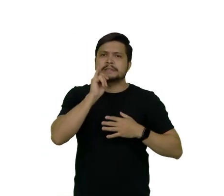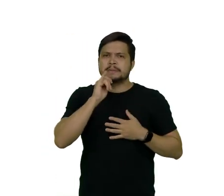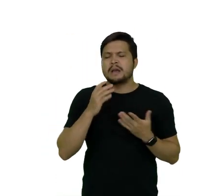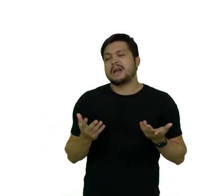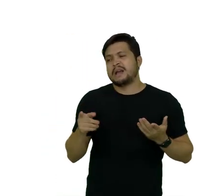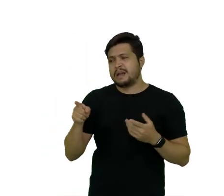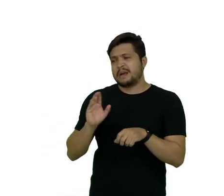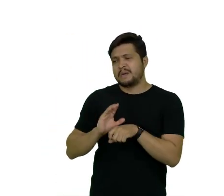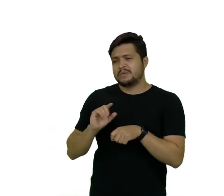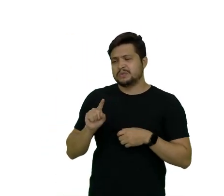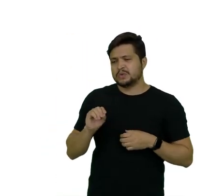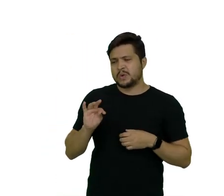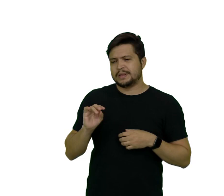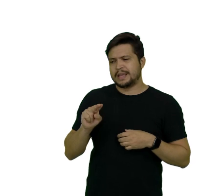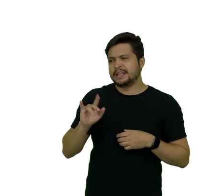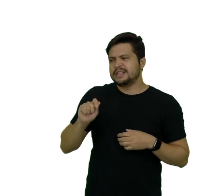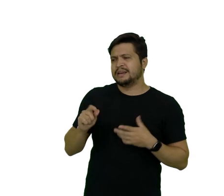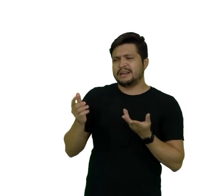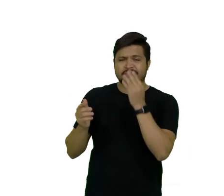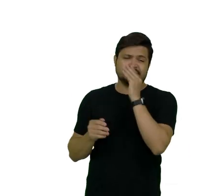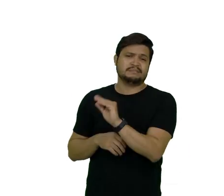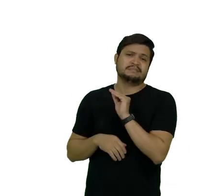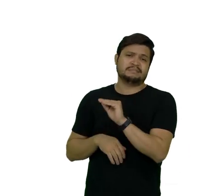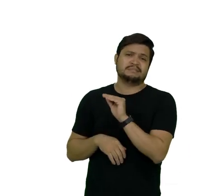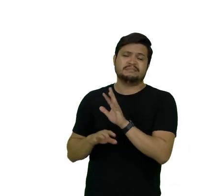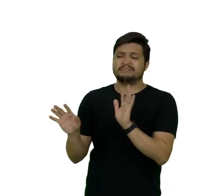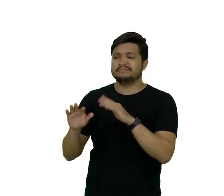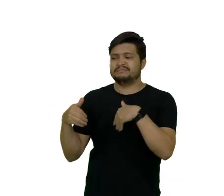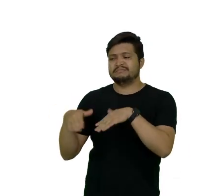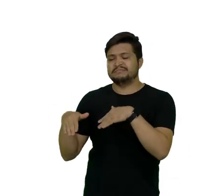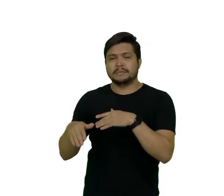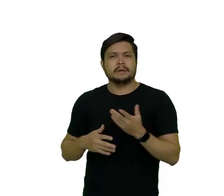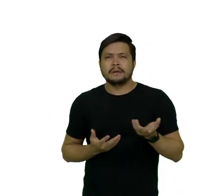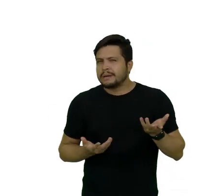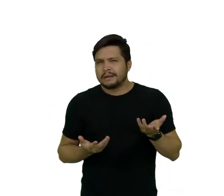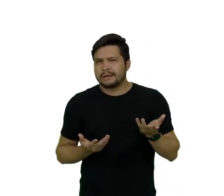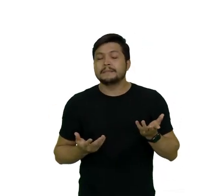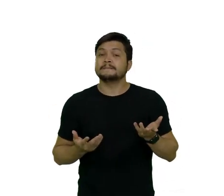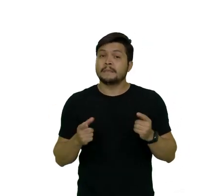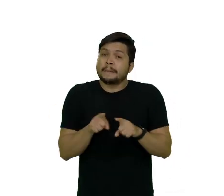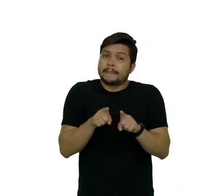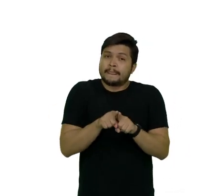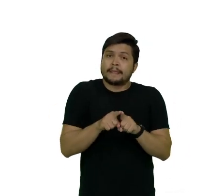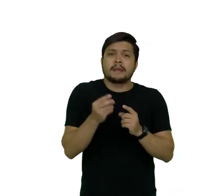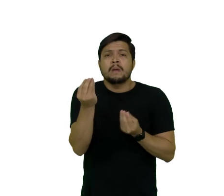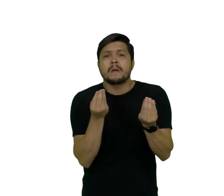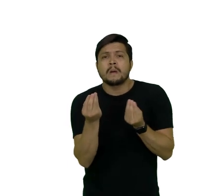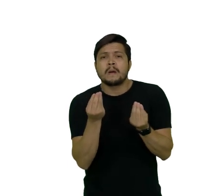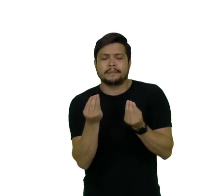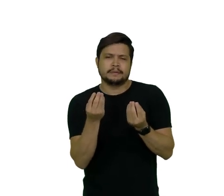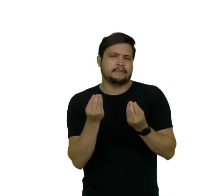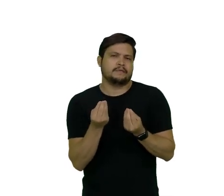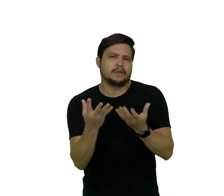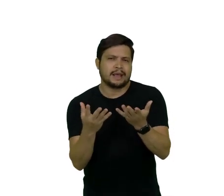diz, a zootecnia não está com nada, não vale nada, enfim. Nós vamos falar um pouco. E, por fim, oportunidades. Como é